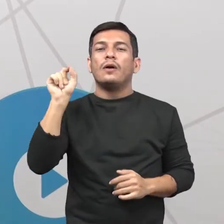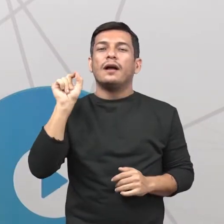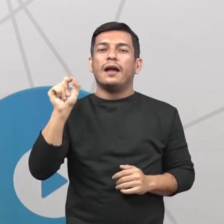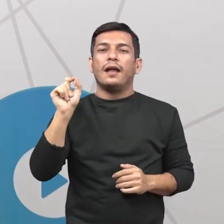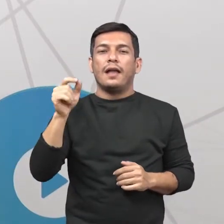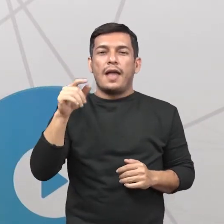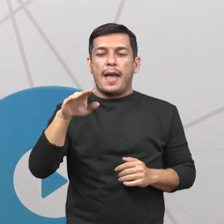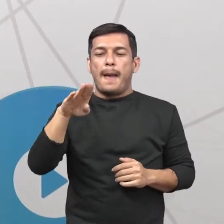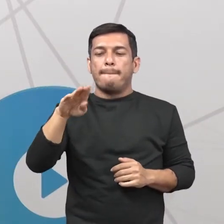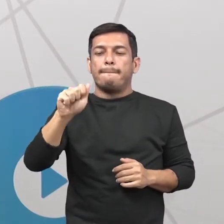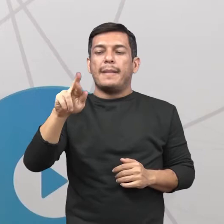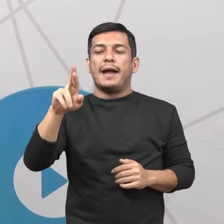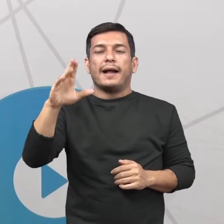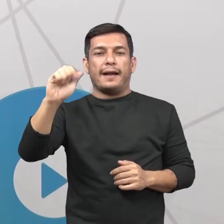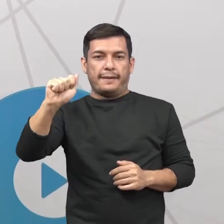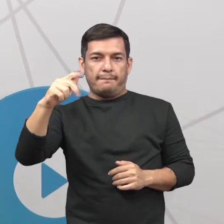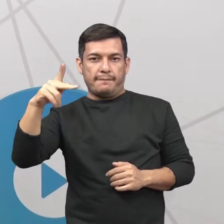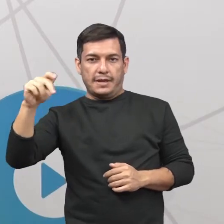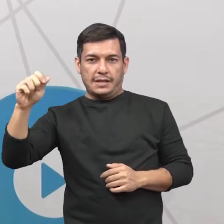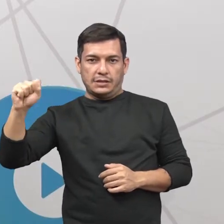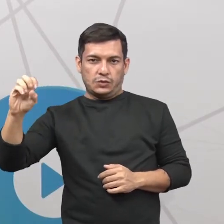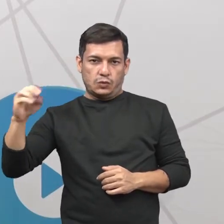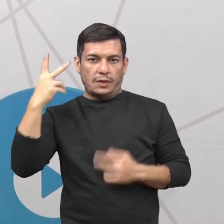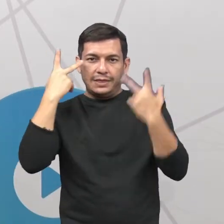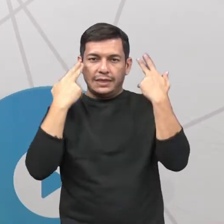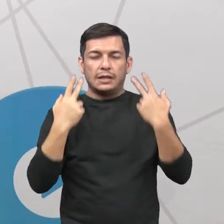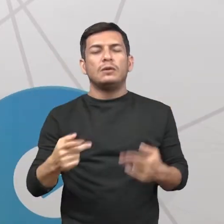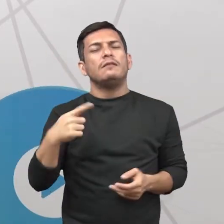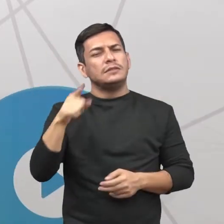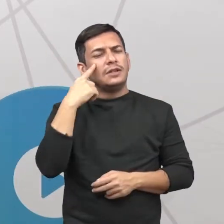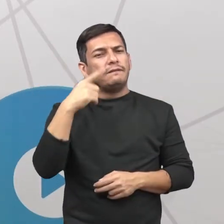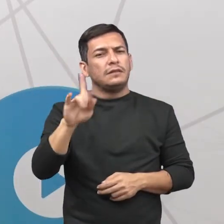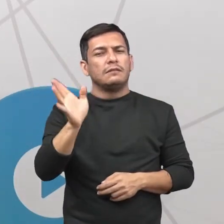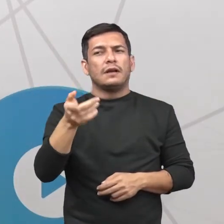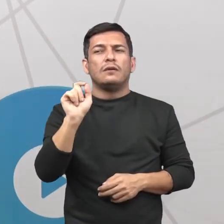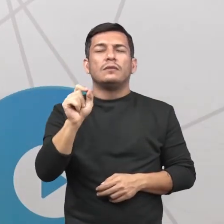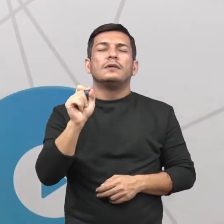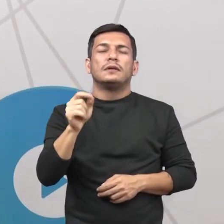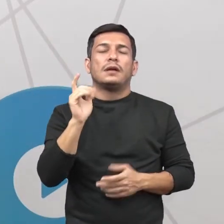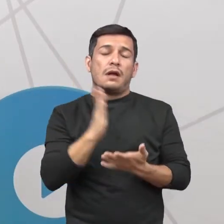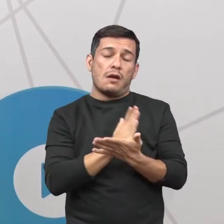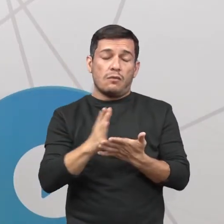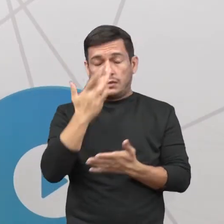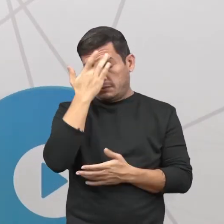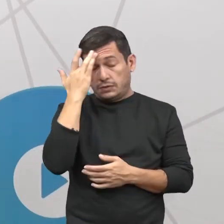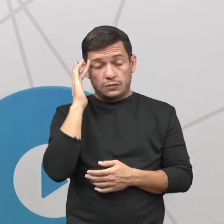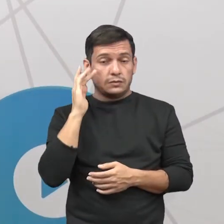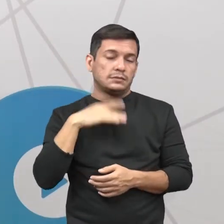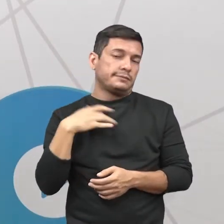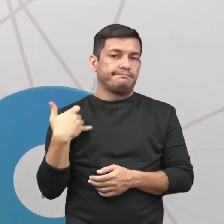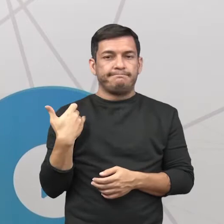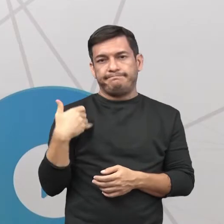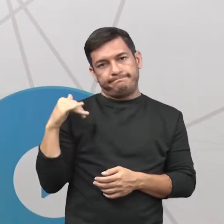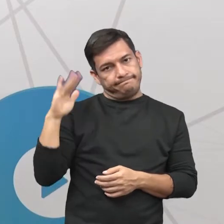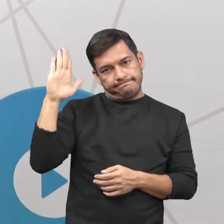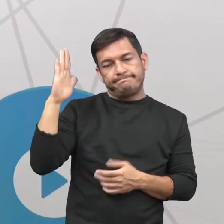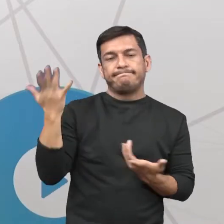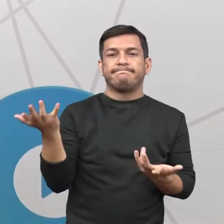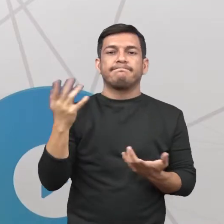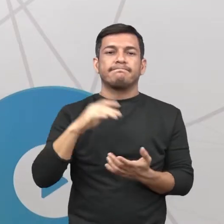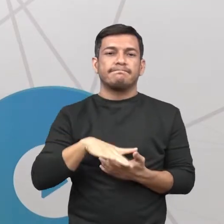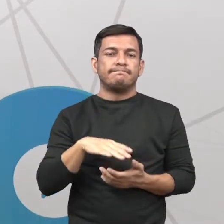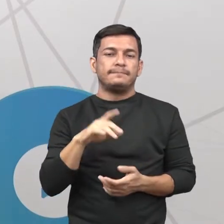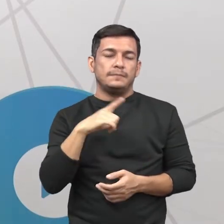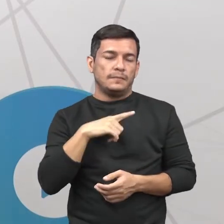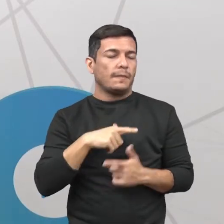famoso marca-passo natural. Você já deve ter ouvido falar que alguma pessoa de mais idade ou que teve